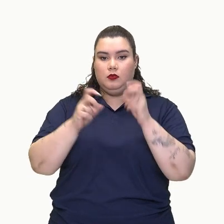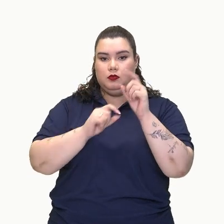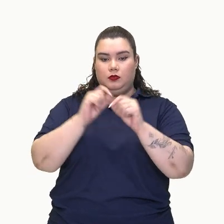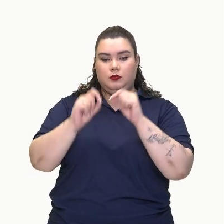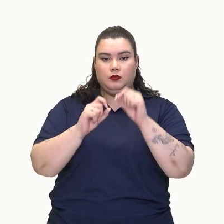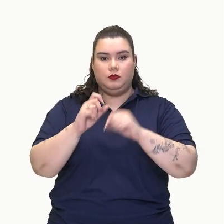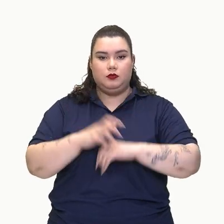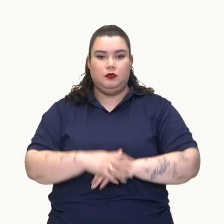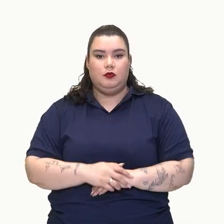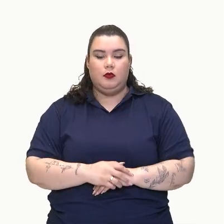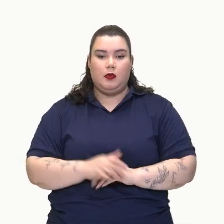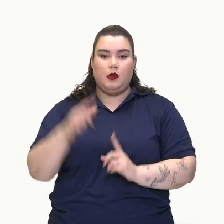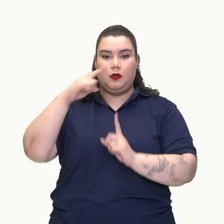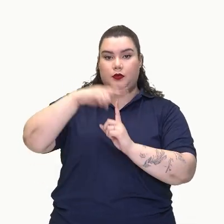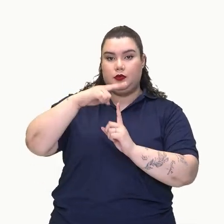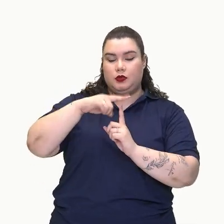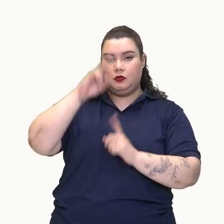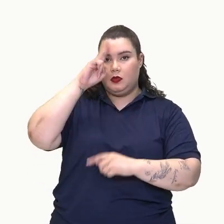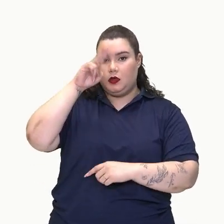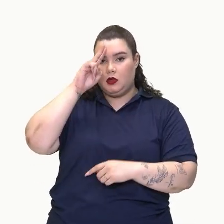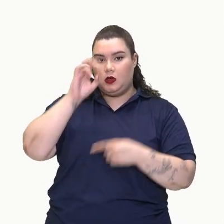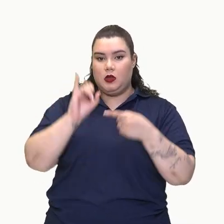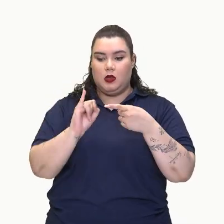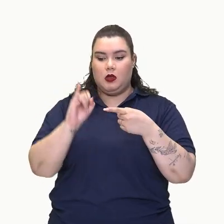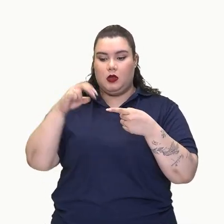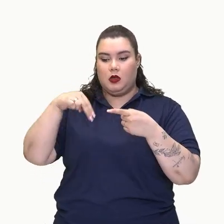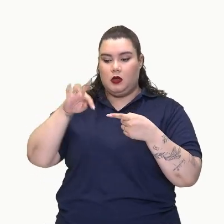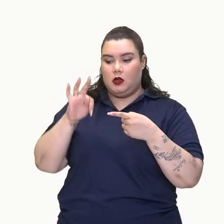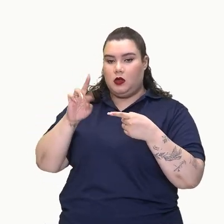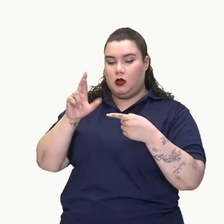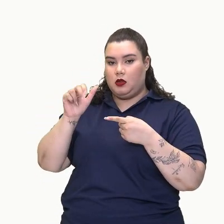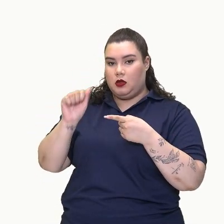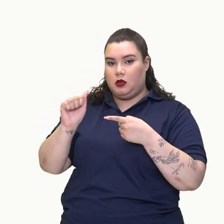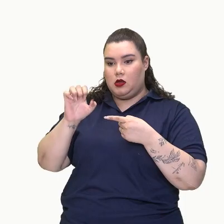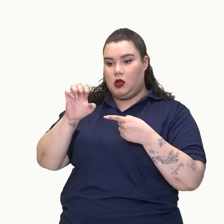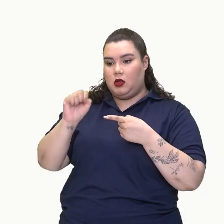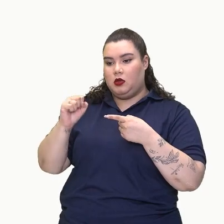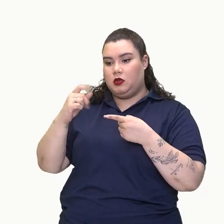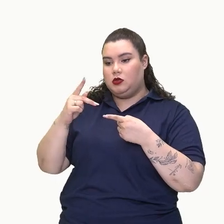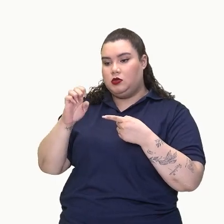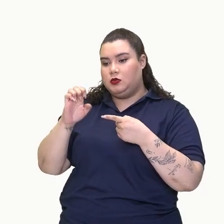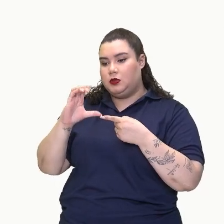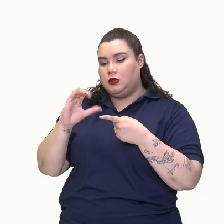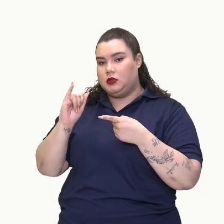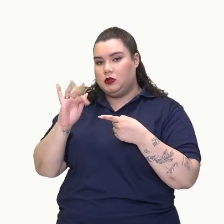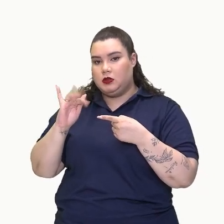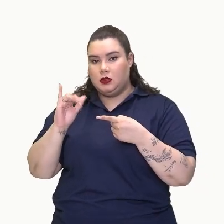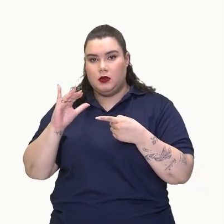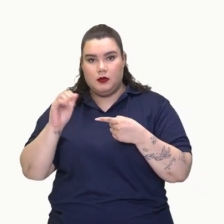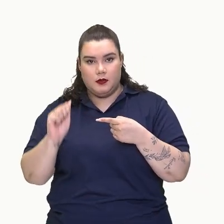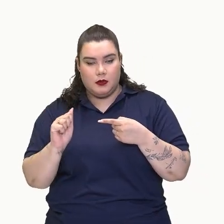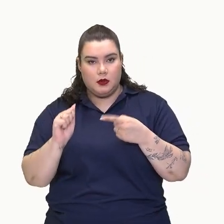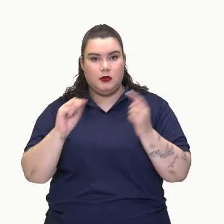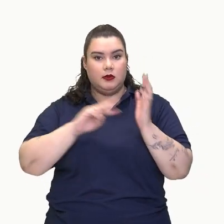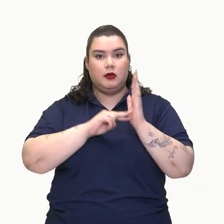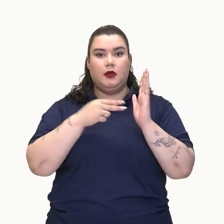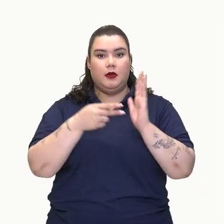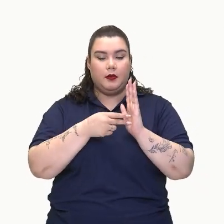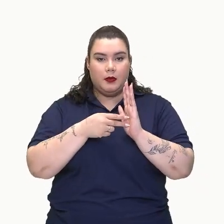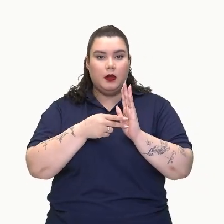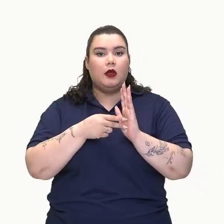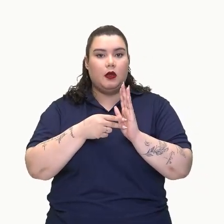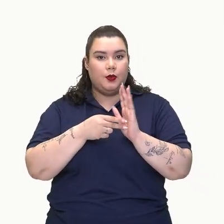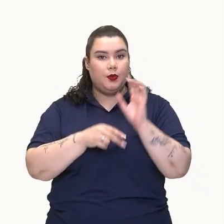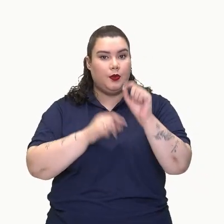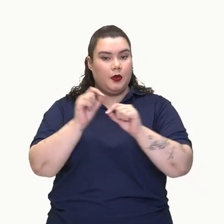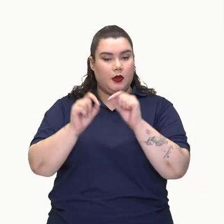as relações ecológicas que são intraespecíficas. A gente já sabe o significado da palavra interespecíficas. São